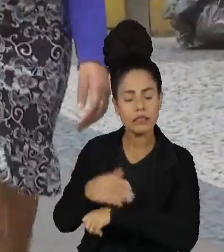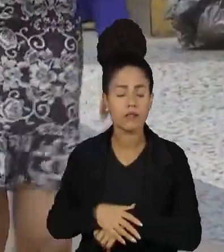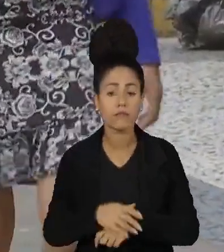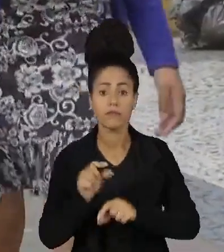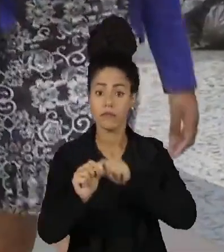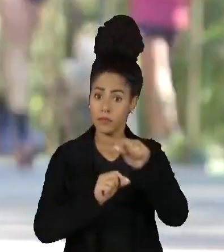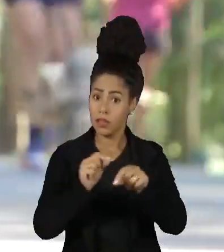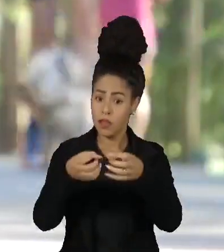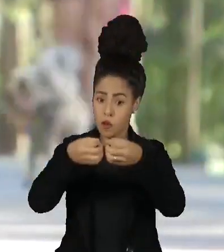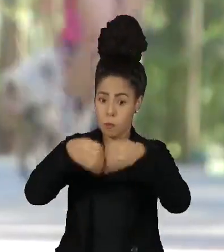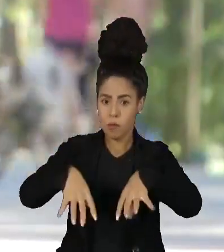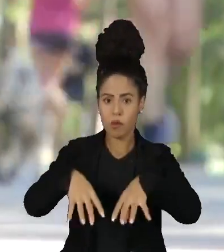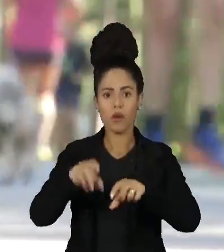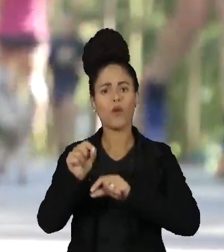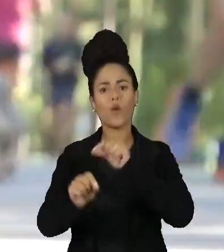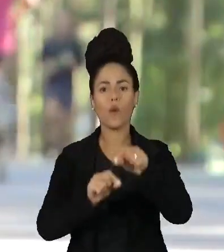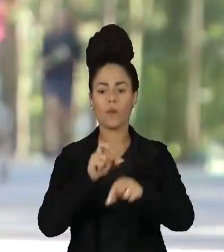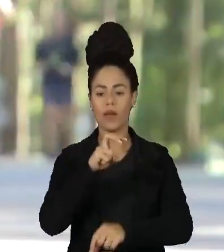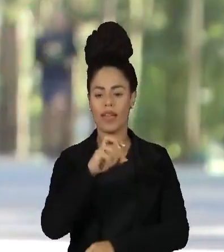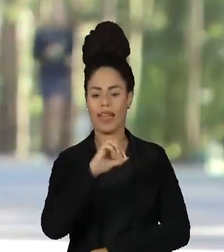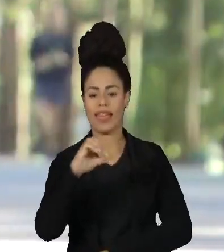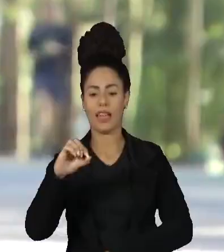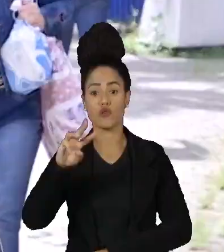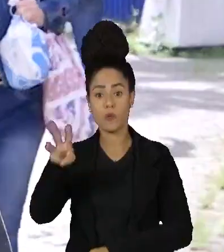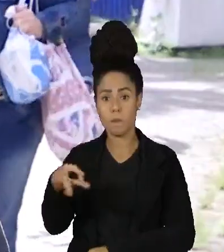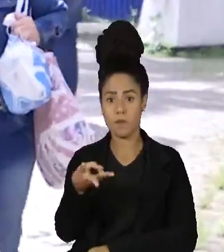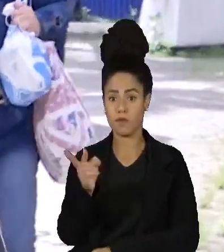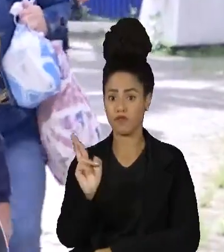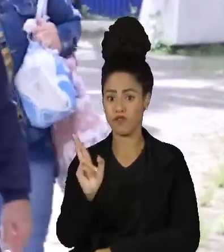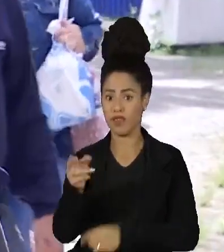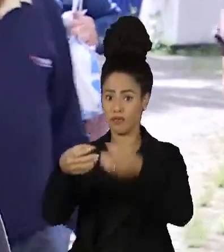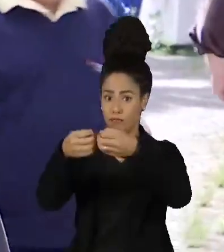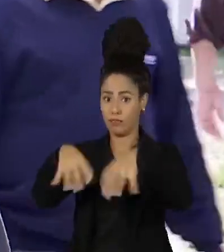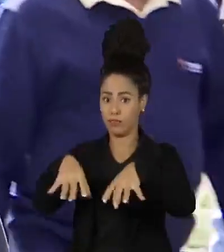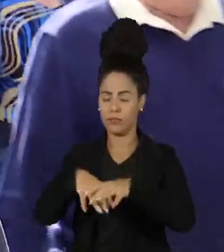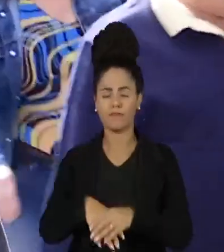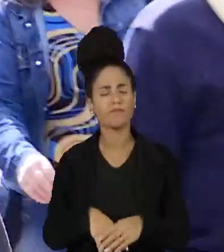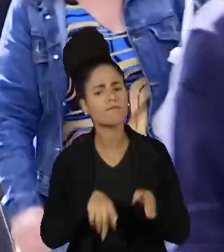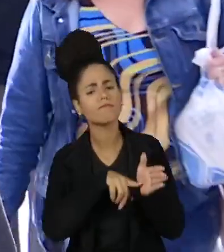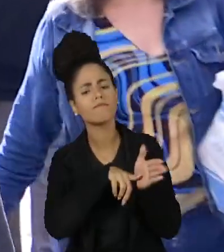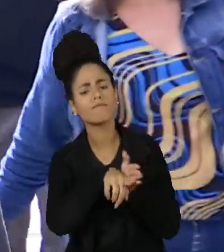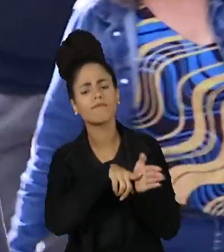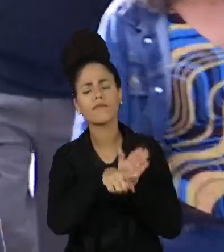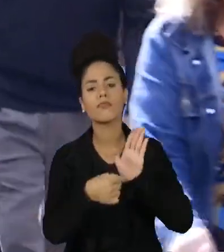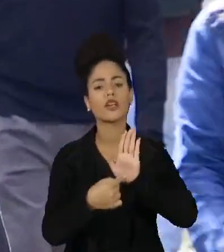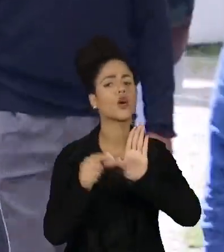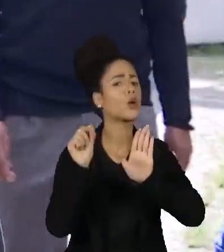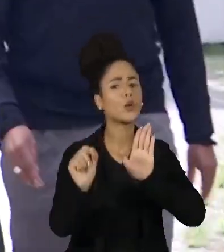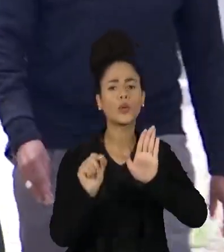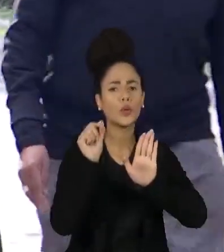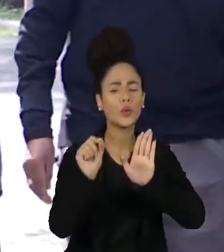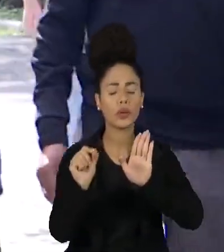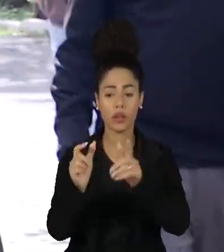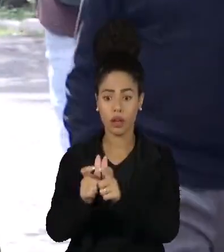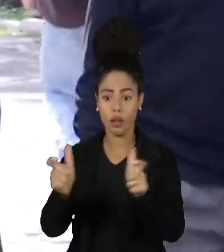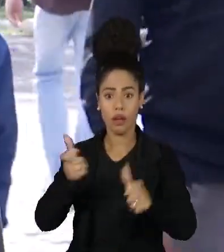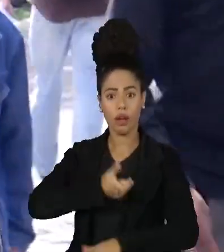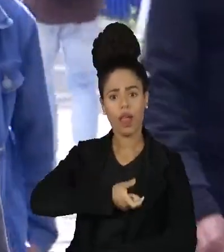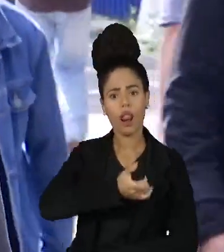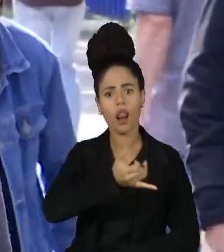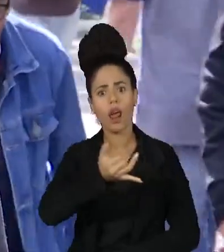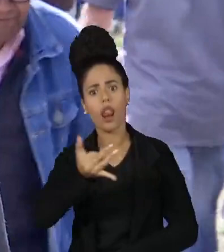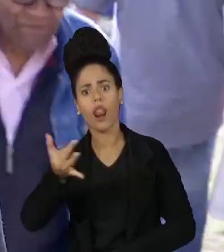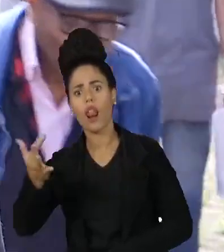gerar um prejuízo na casa dos 500 milhões de reais o que pesquisas como essa apontam é que o volume de fraudes vem aumentando